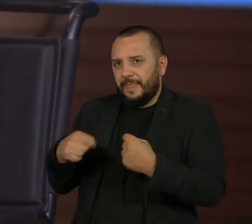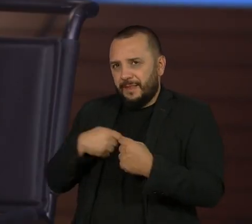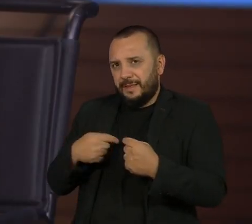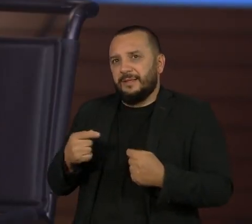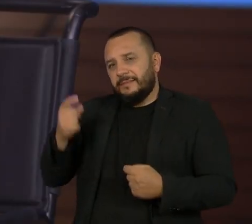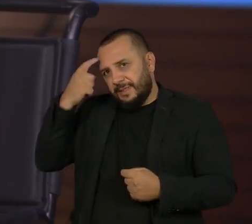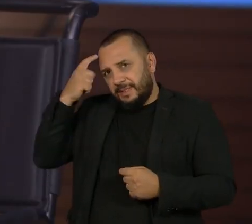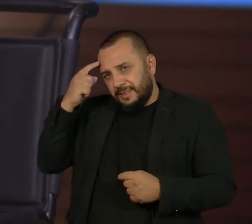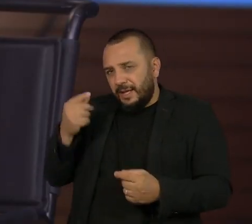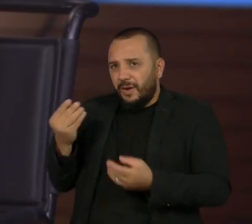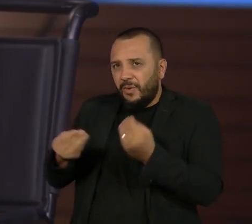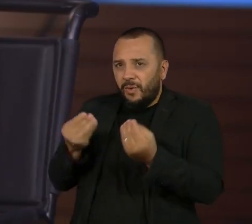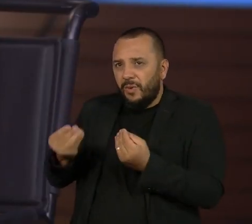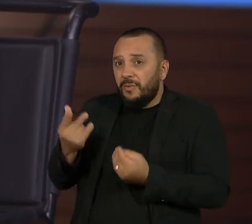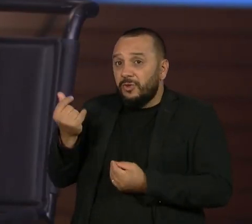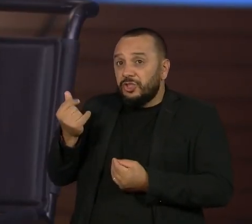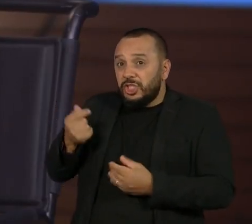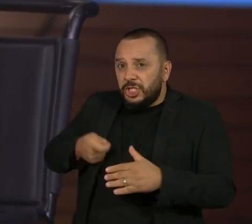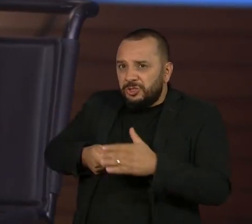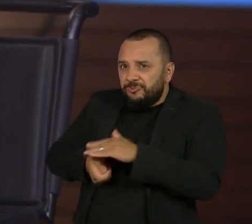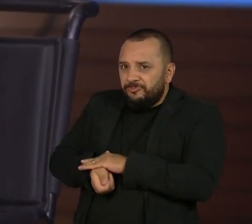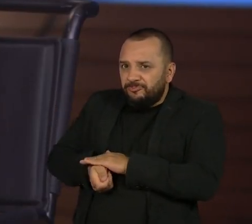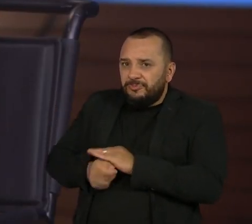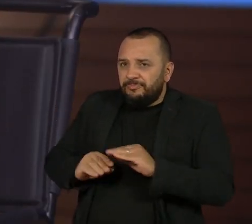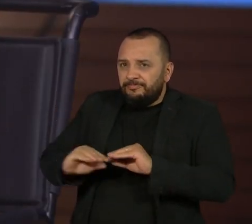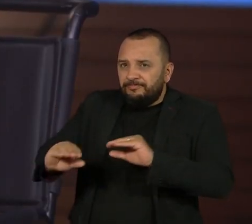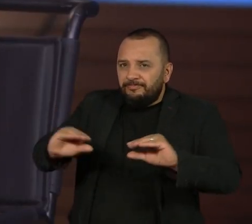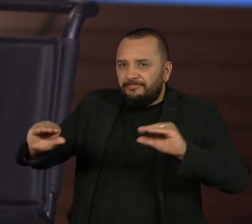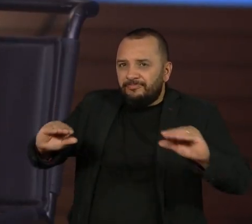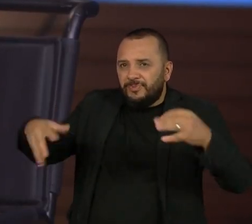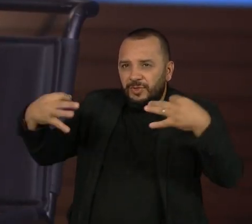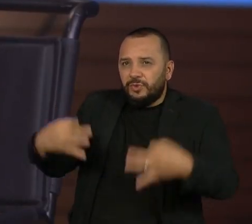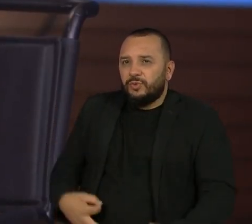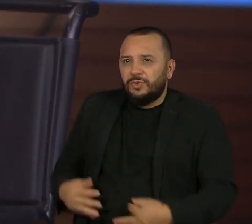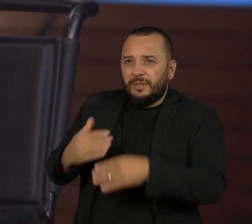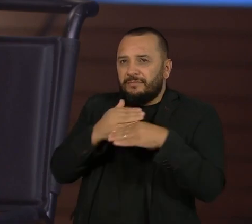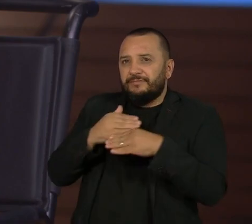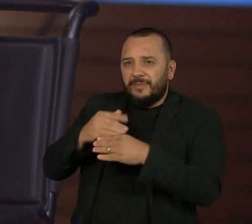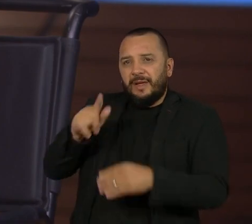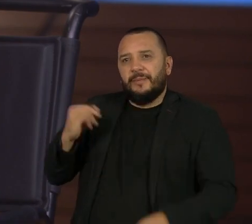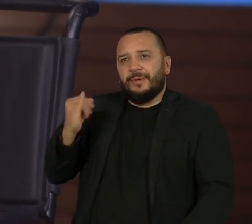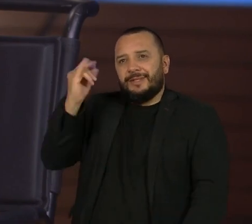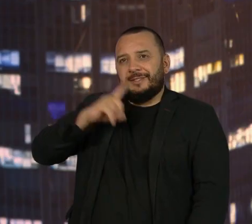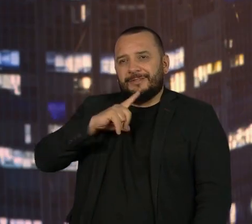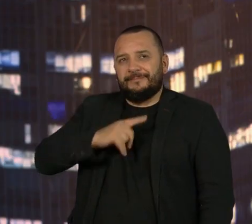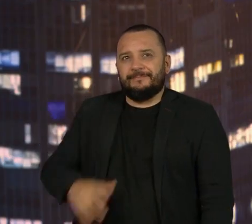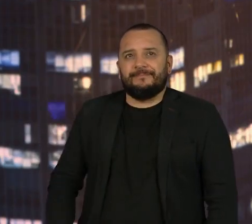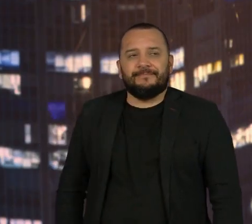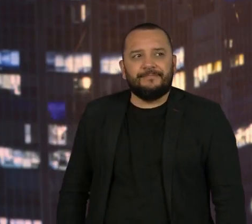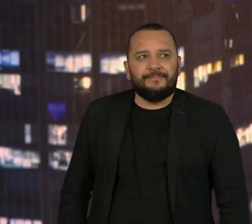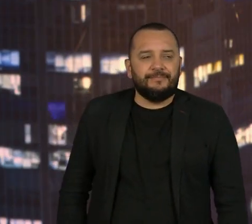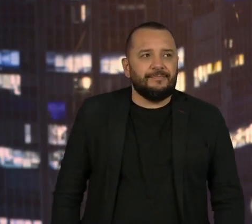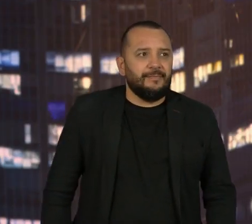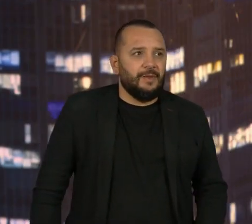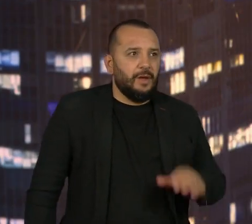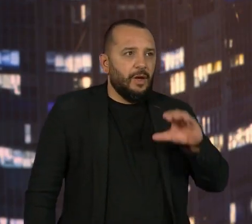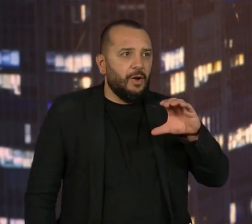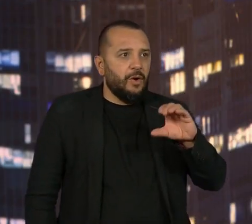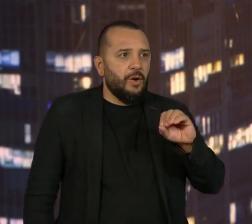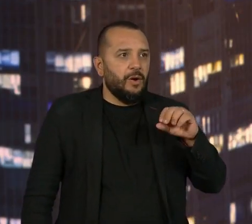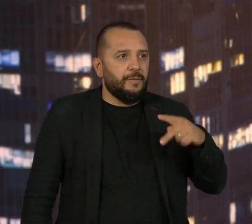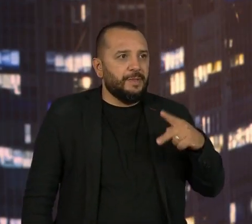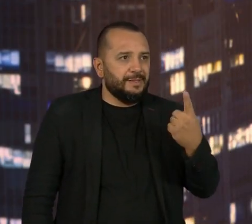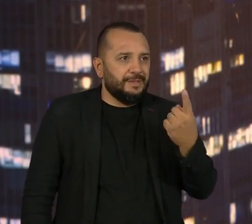questão dessa distribuição justa dos benefícios. Então, isso é fundamental. Ô, Mário, na COP16, a